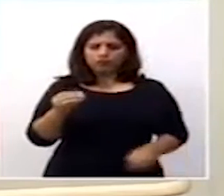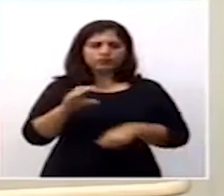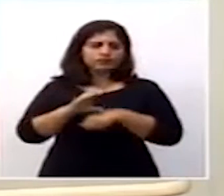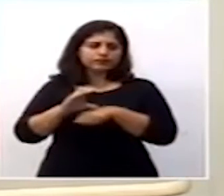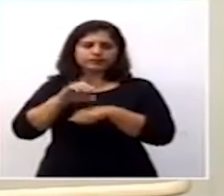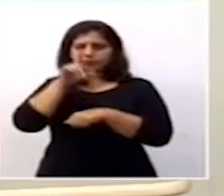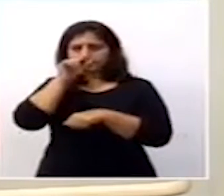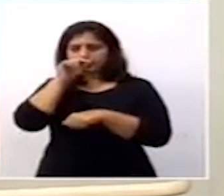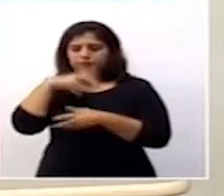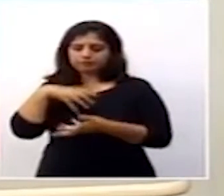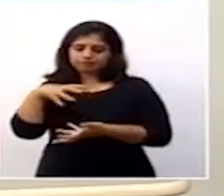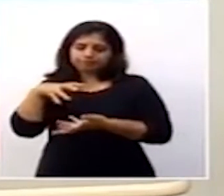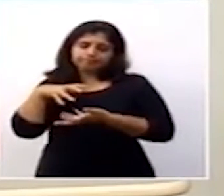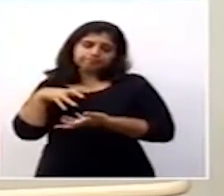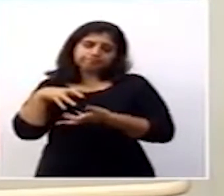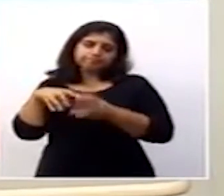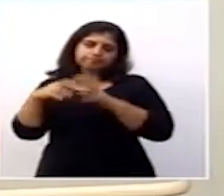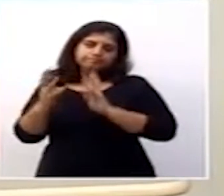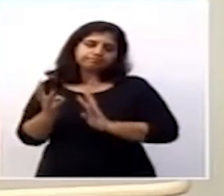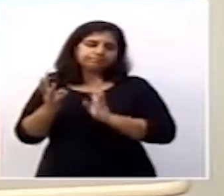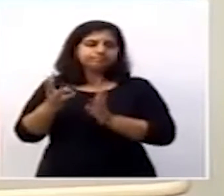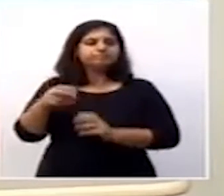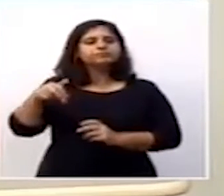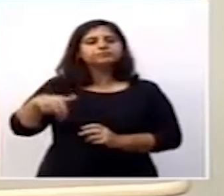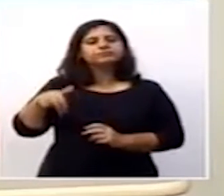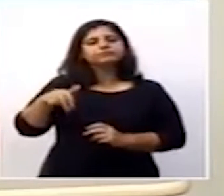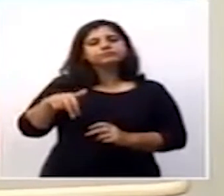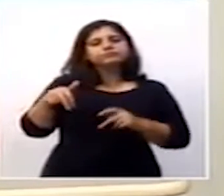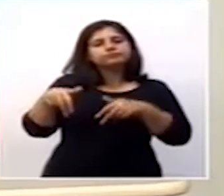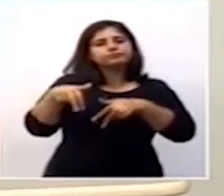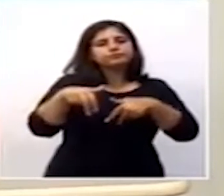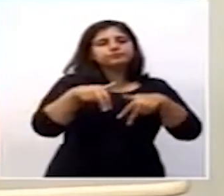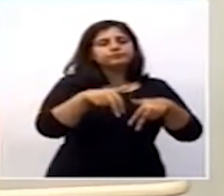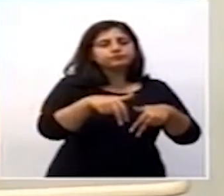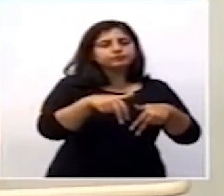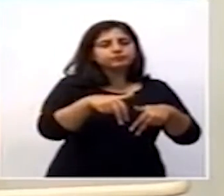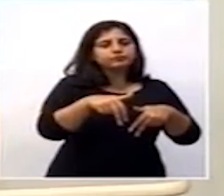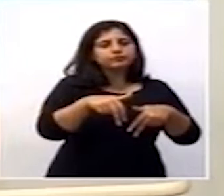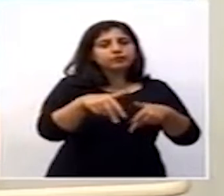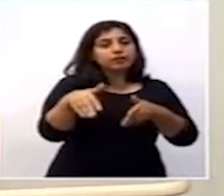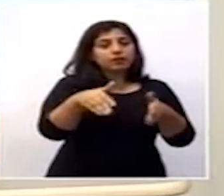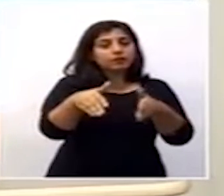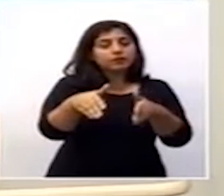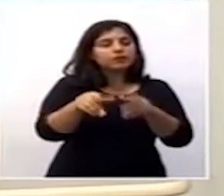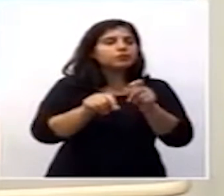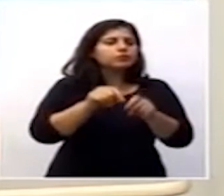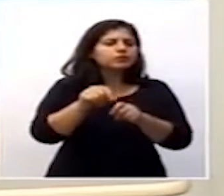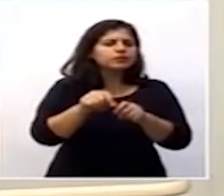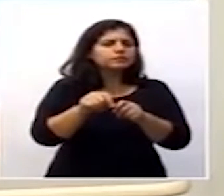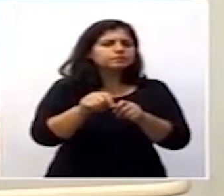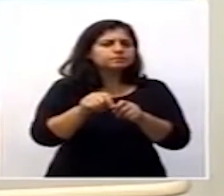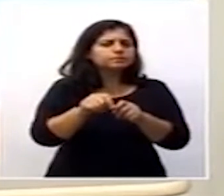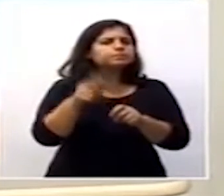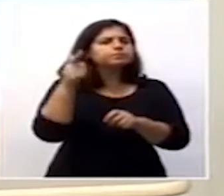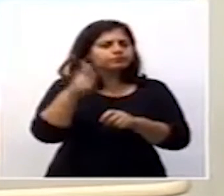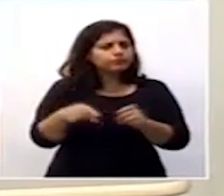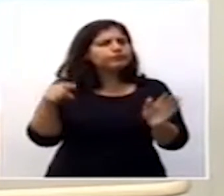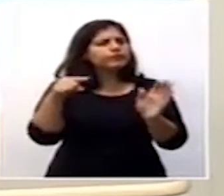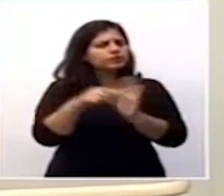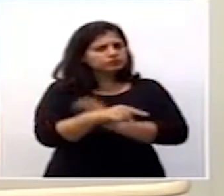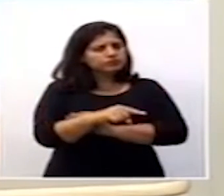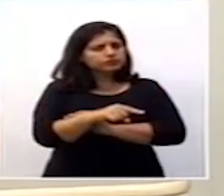cinza com ele e foram caminhando, né? No meio do caminho, ele perguntou